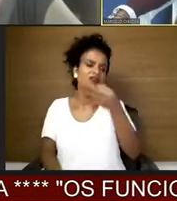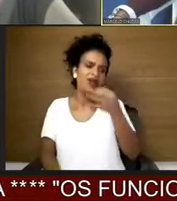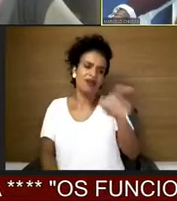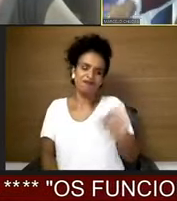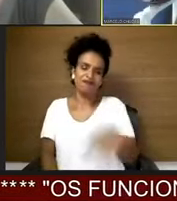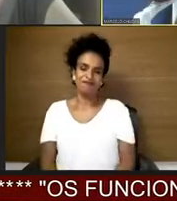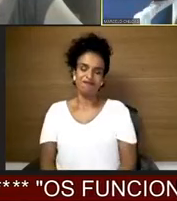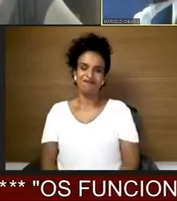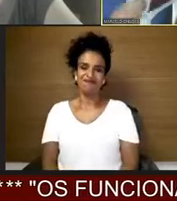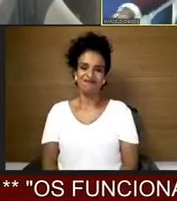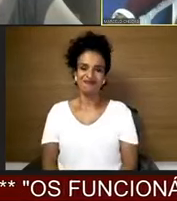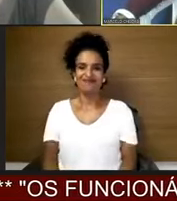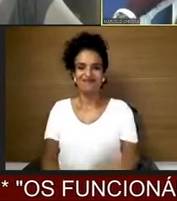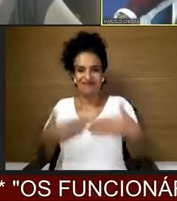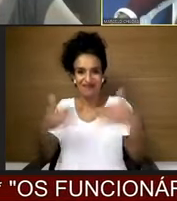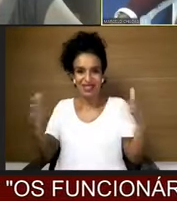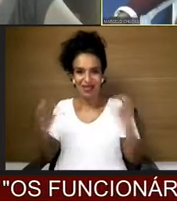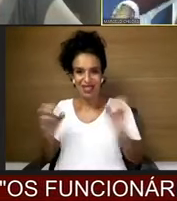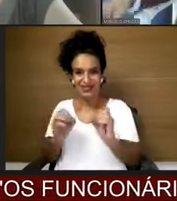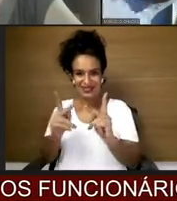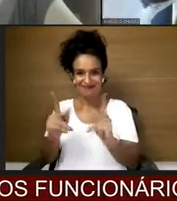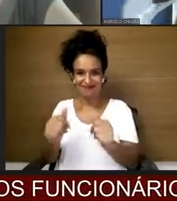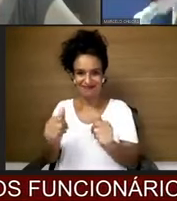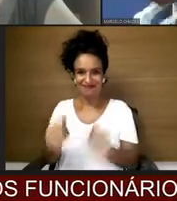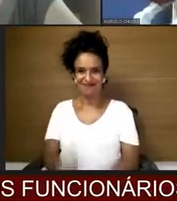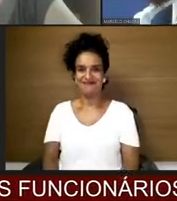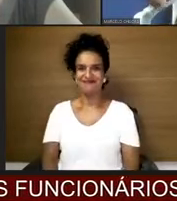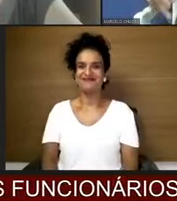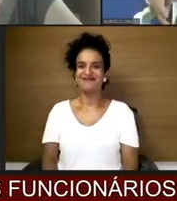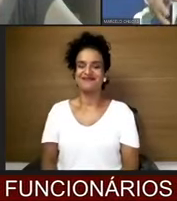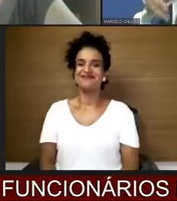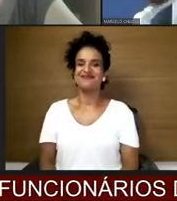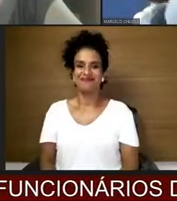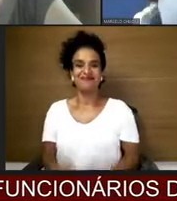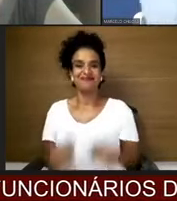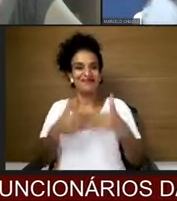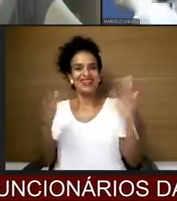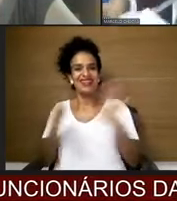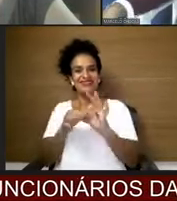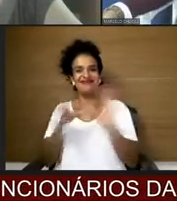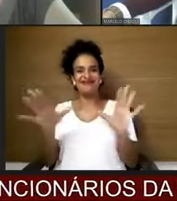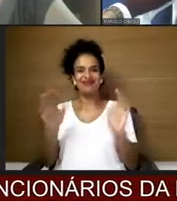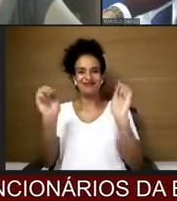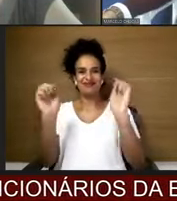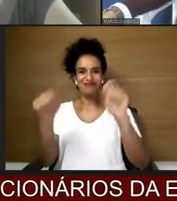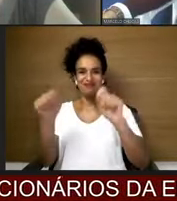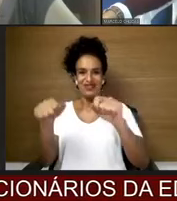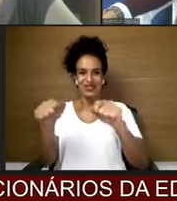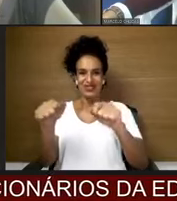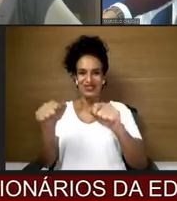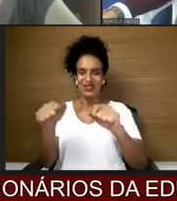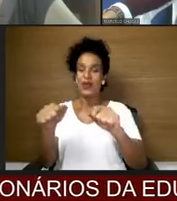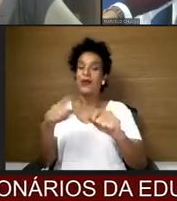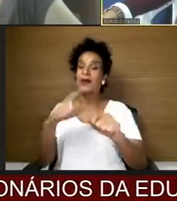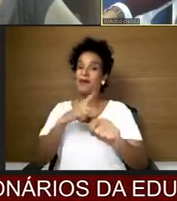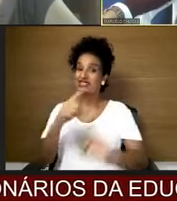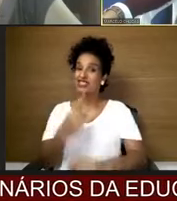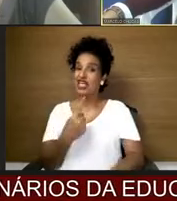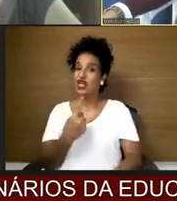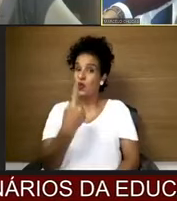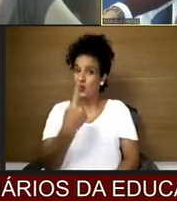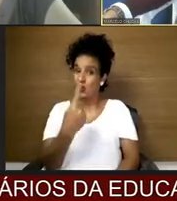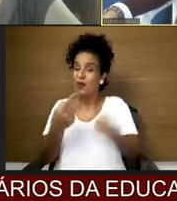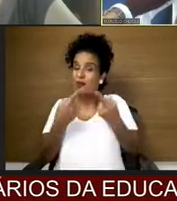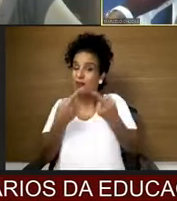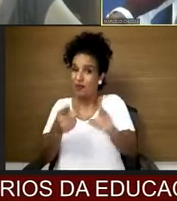Está aberto aí, né? Tá, tô me ouvindo? Tá, Marcelo, nós tá. Vamos discutir um pouco, tá. Porque tem a última provocação. Tá, eu vou